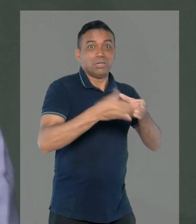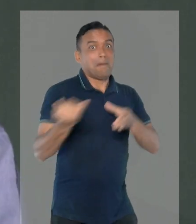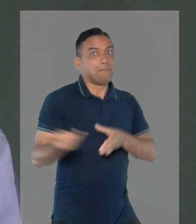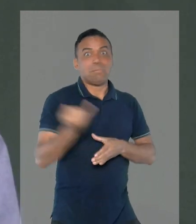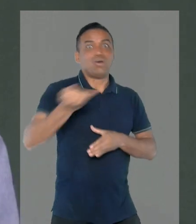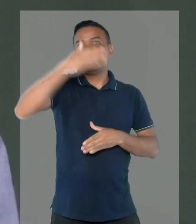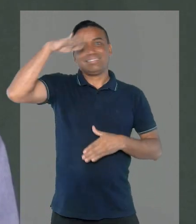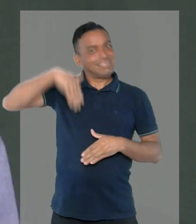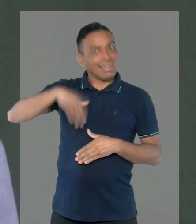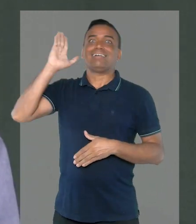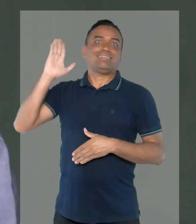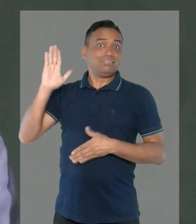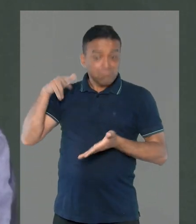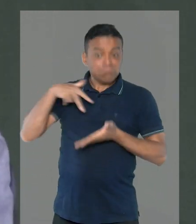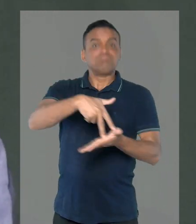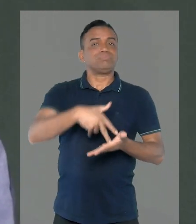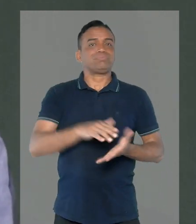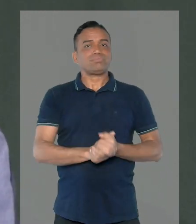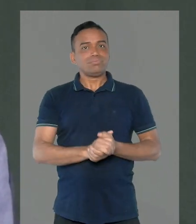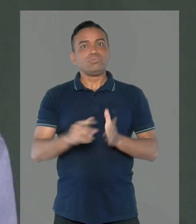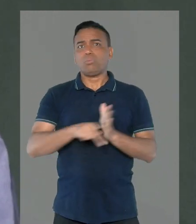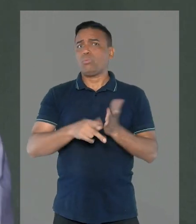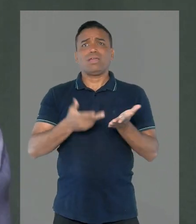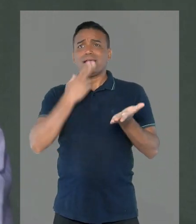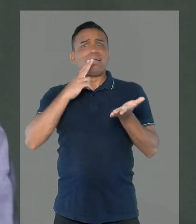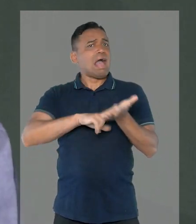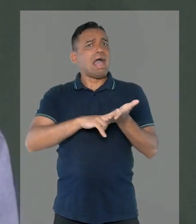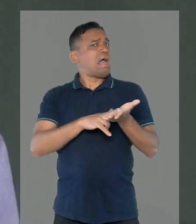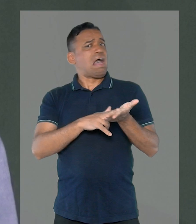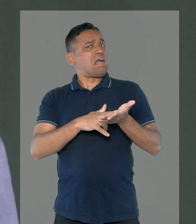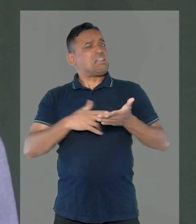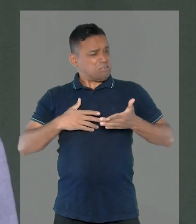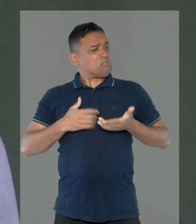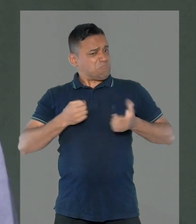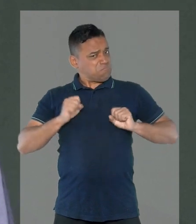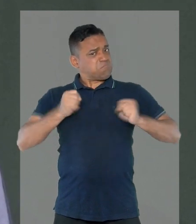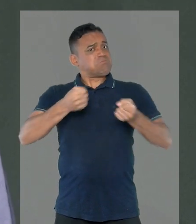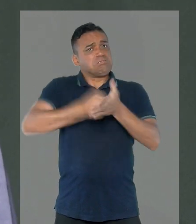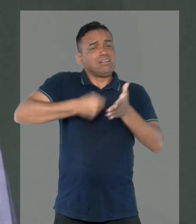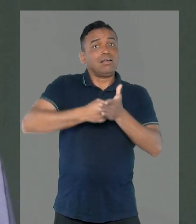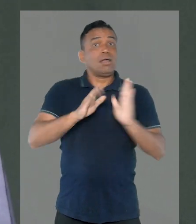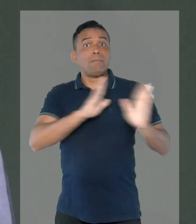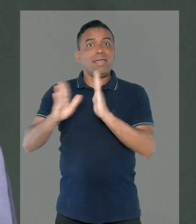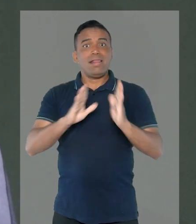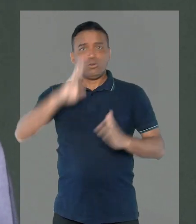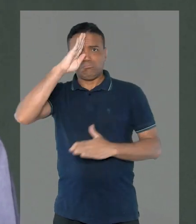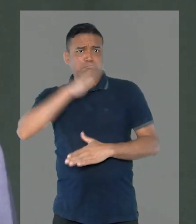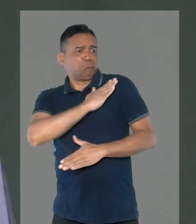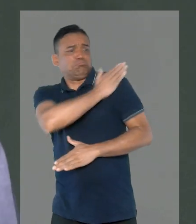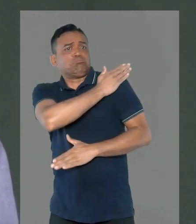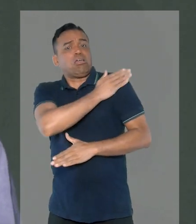muito vigorosa também. Então, o guerrilheiro das cartas tem alguma coisa assim, né? Durante a ditadura, ele se posiciona